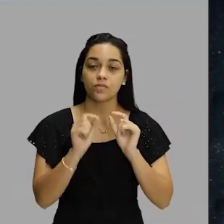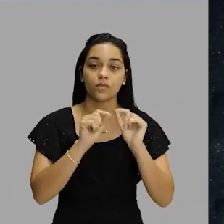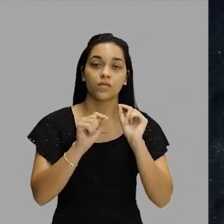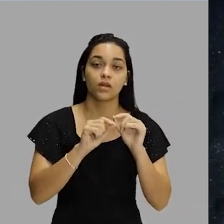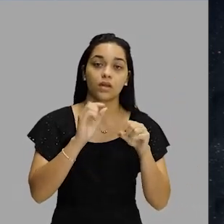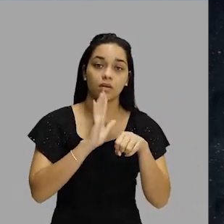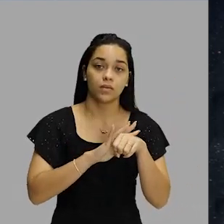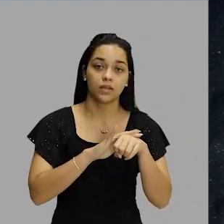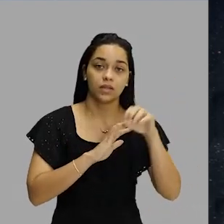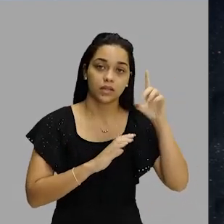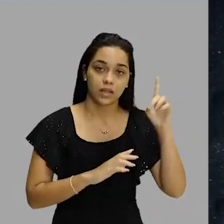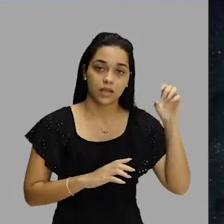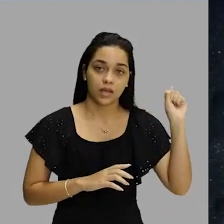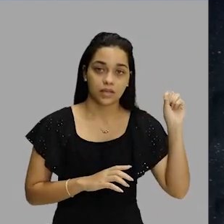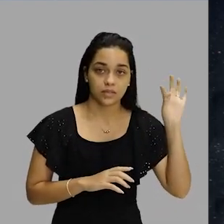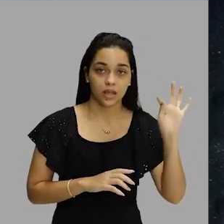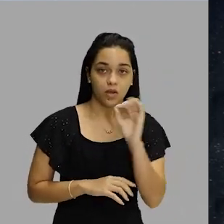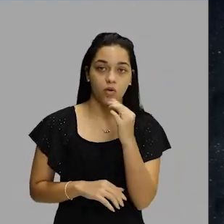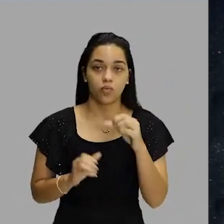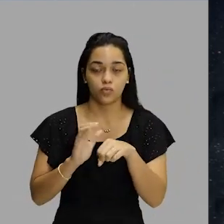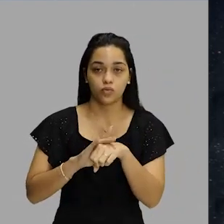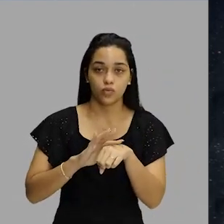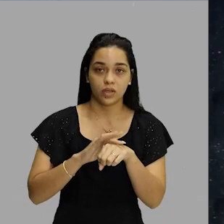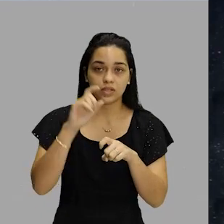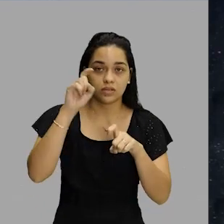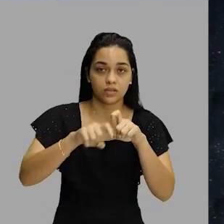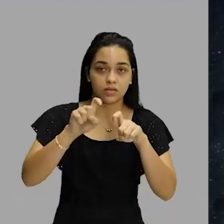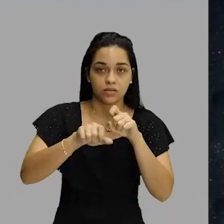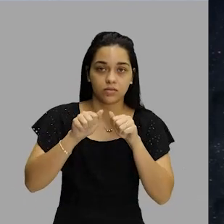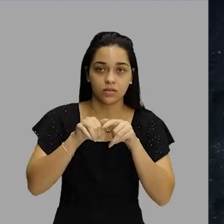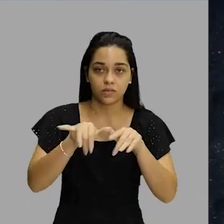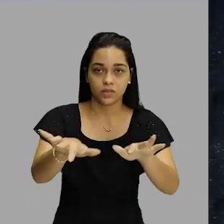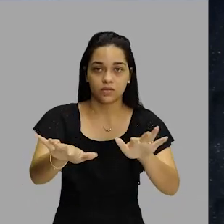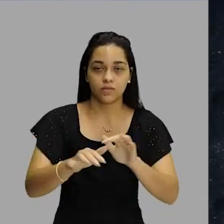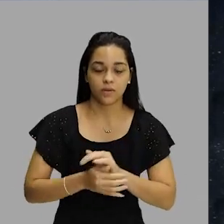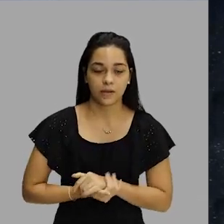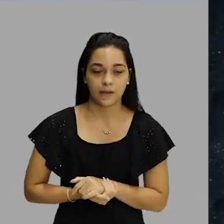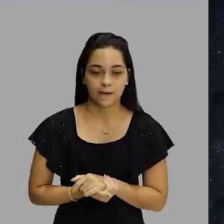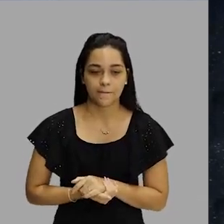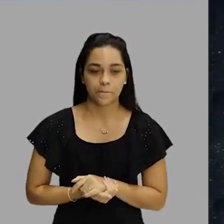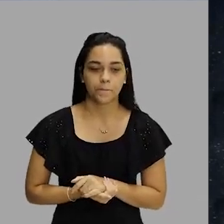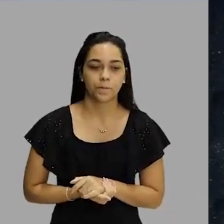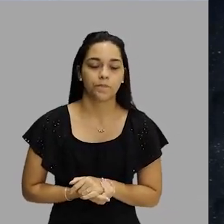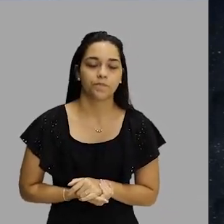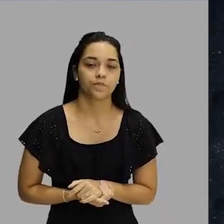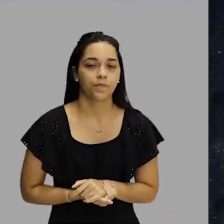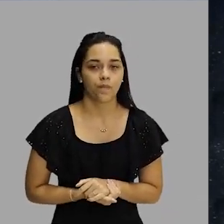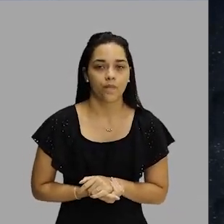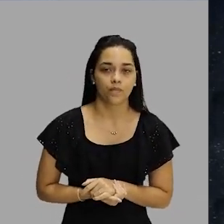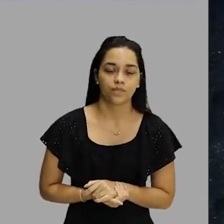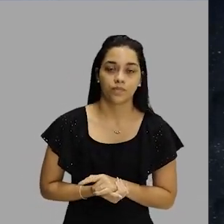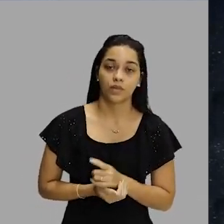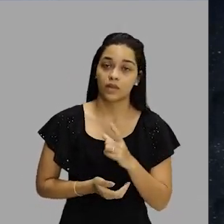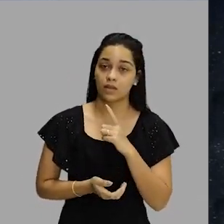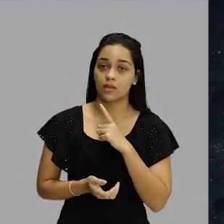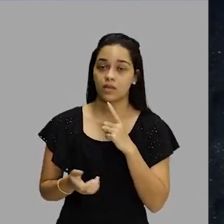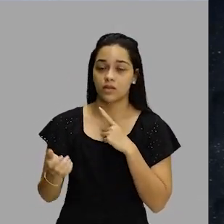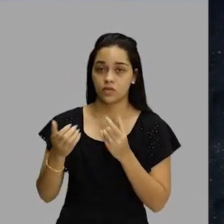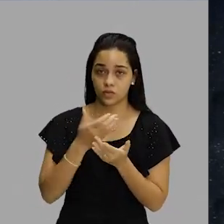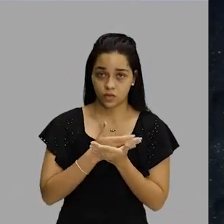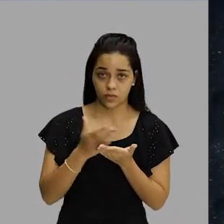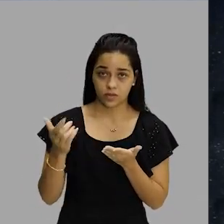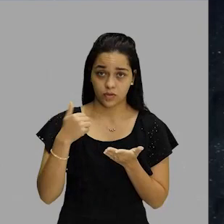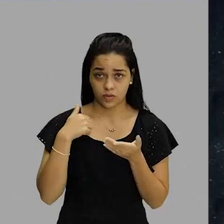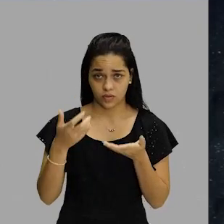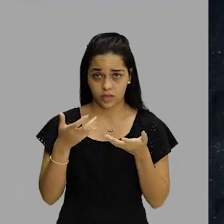uma DST, ou doença sexualmente transmissível. Ok? Tá? Nessa introdução, eu